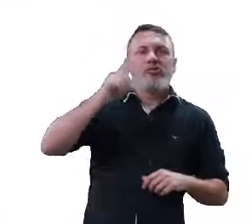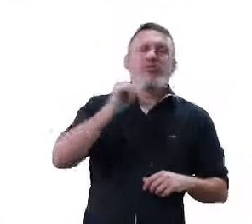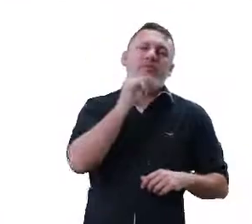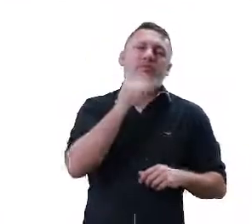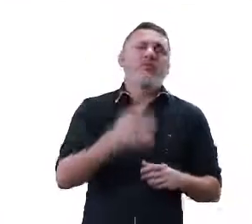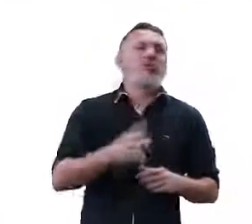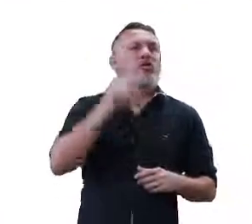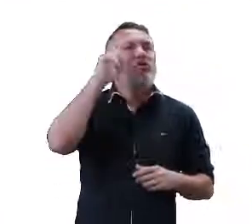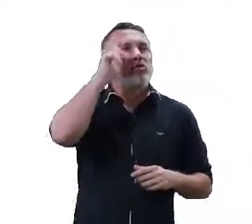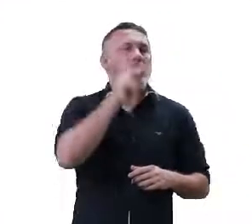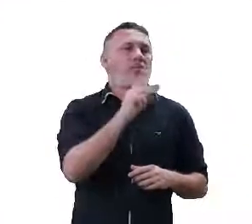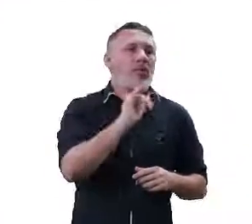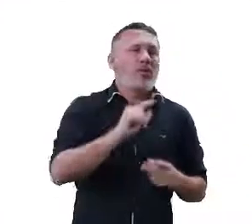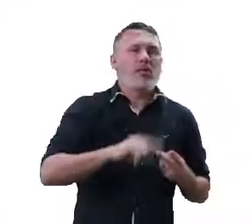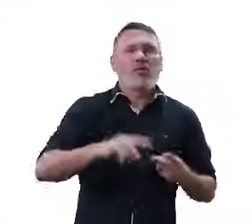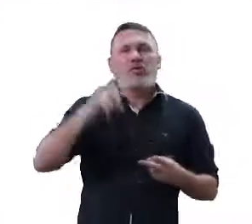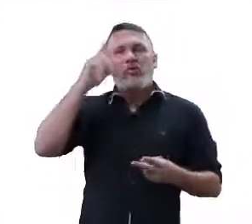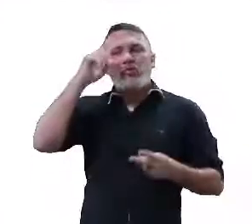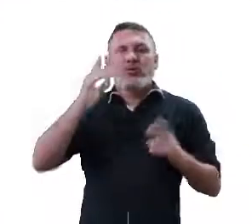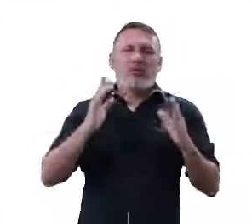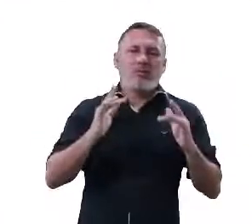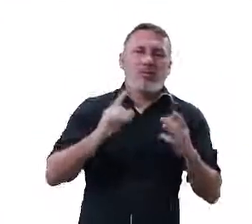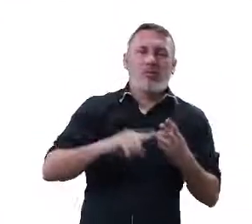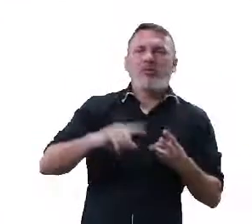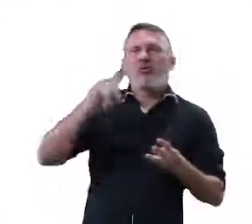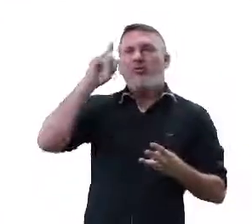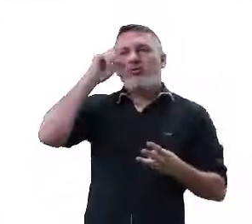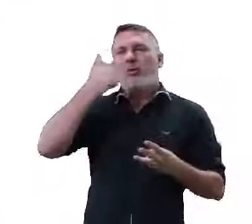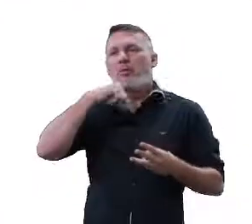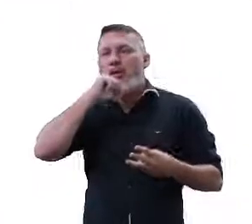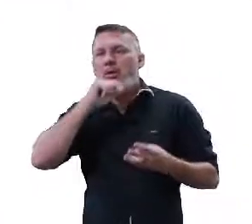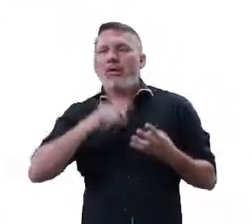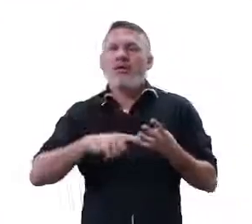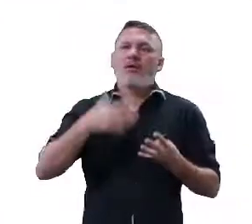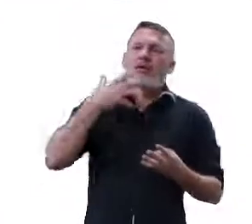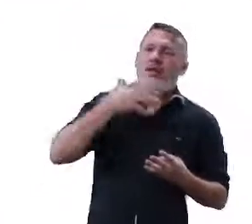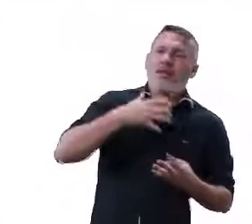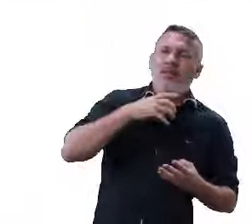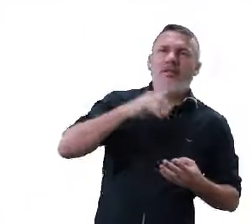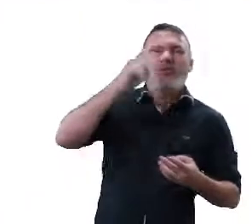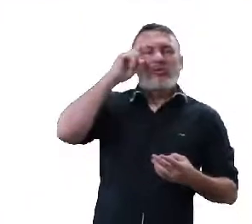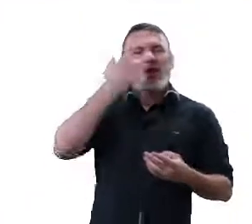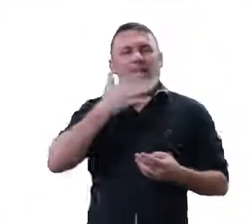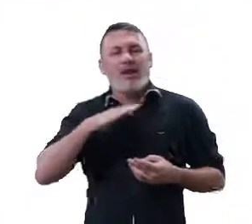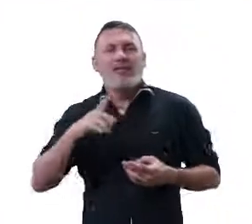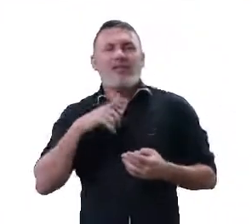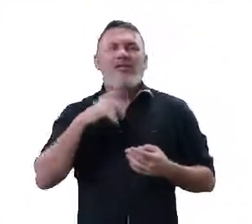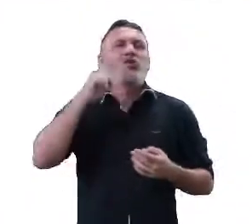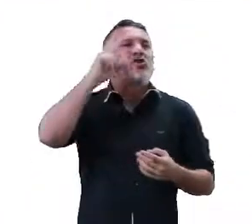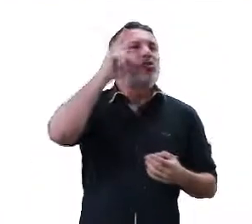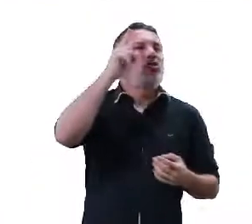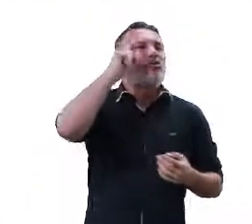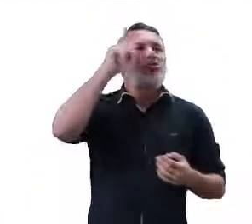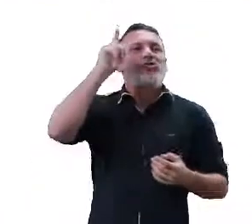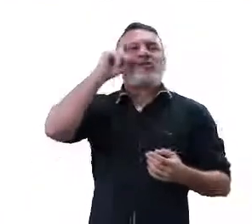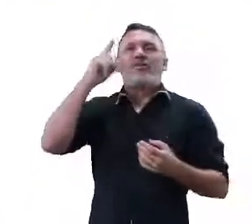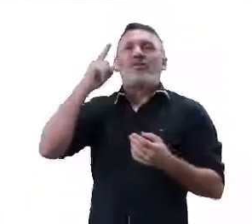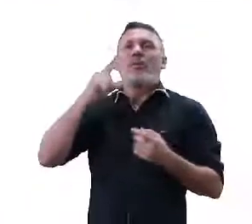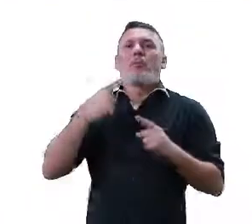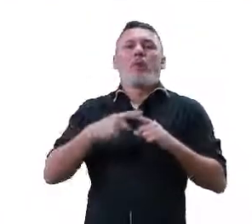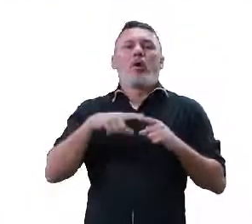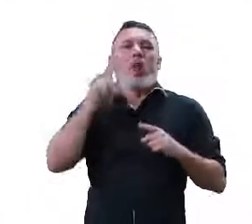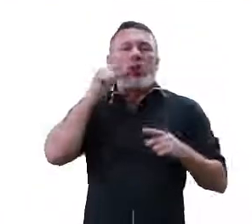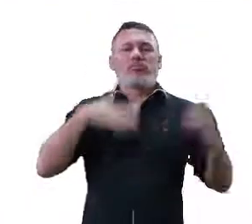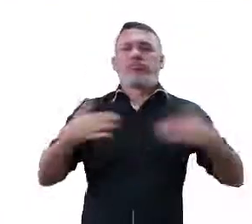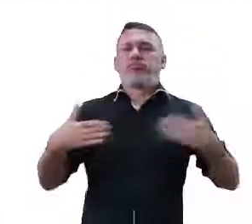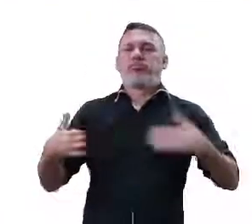Dia dos Pais, Dia dos Namorados, Dia das Mães, certo? Natal, Dia das Crianças, né? E a criação de outras datas para manter o